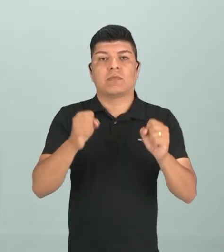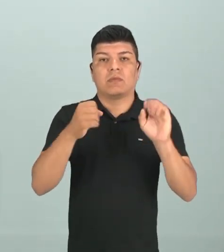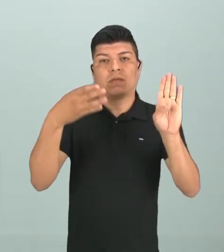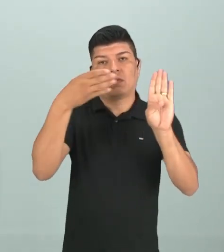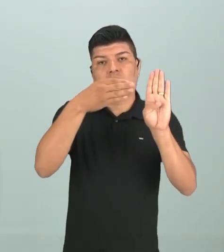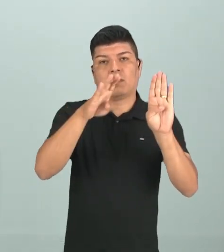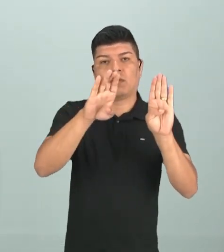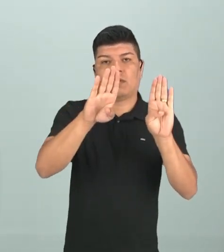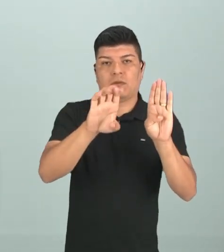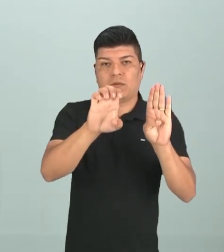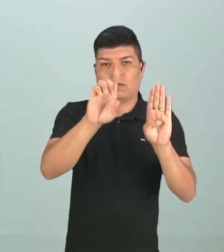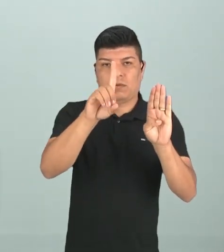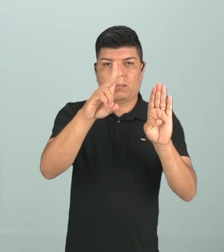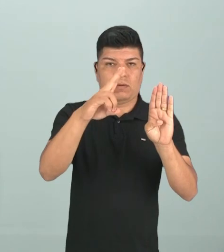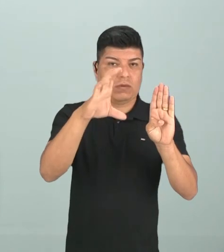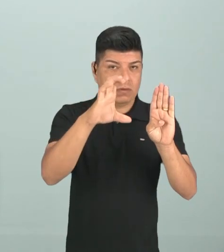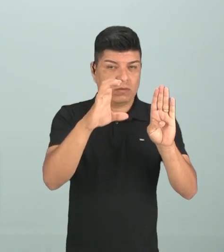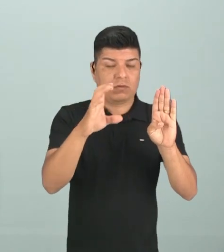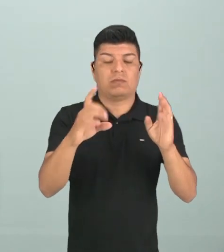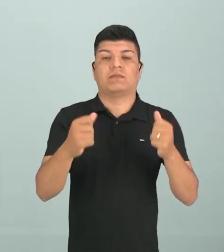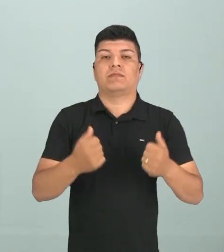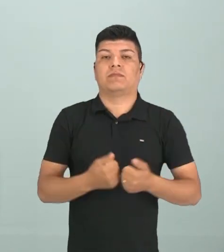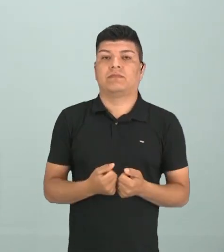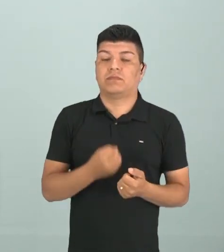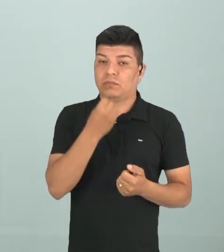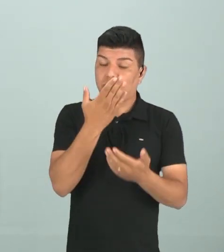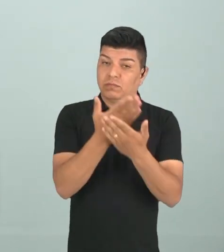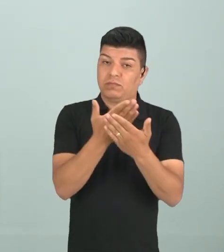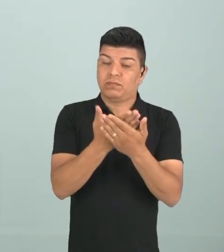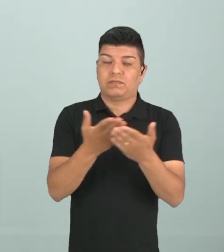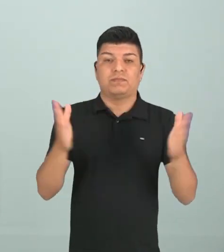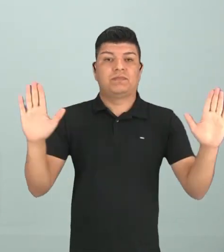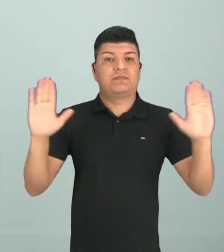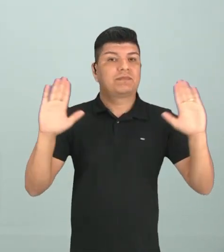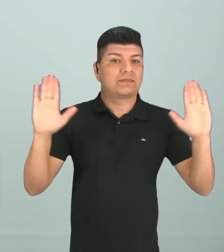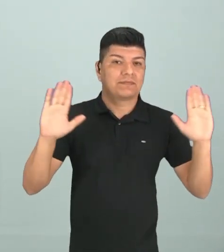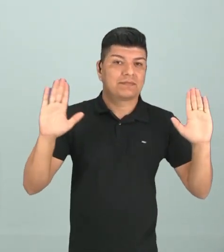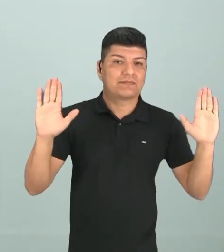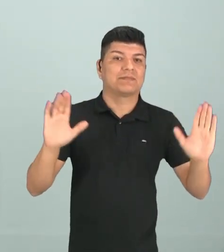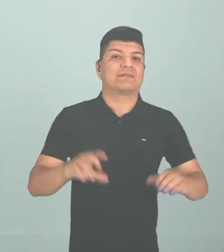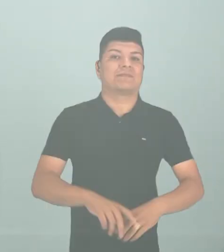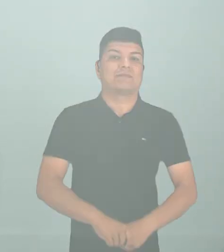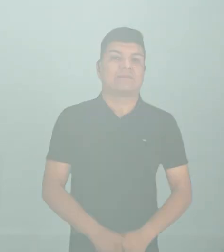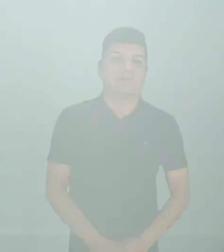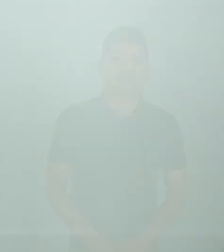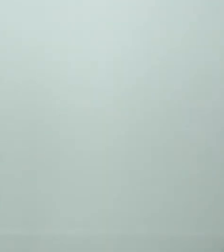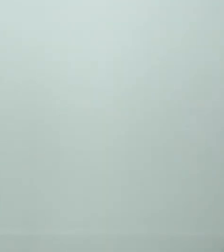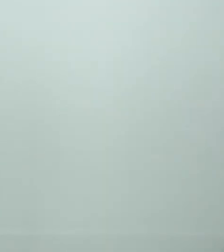plataforma Eduque, que lá vocês vão encontrar tudo isso. Bons estudos e até a próxima aula!